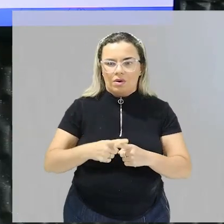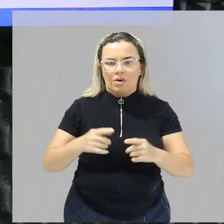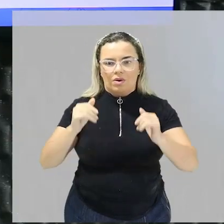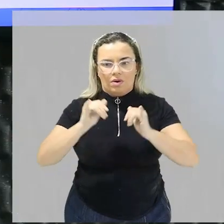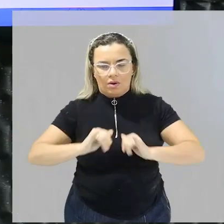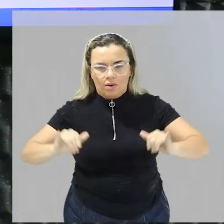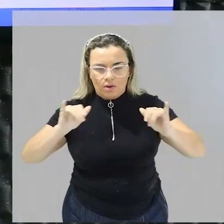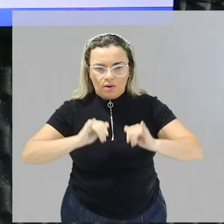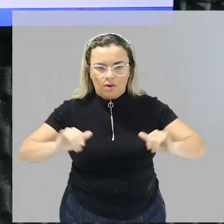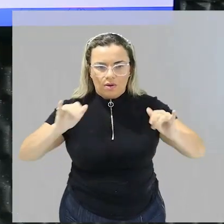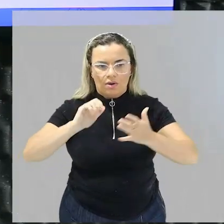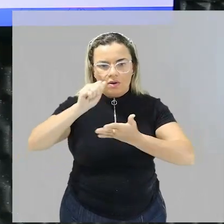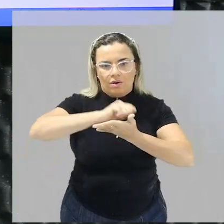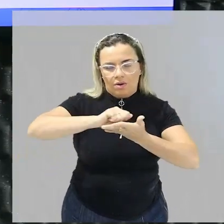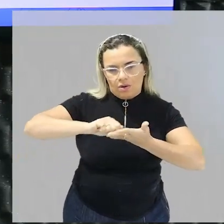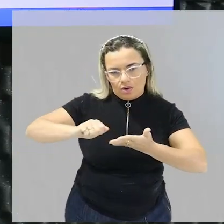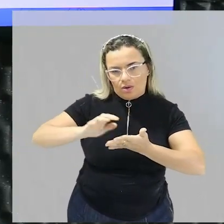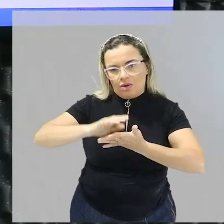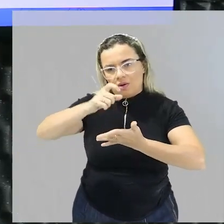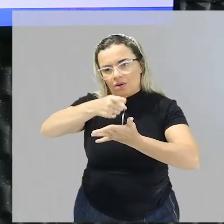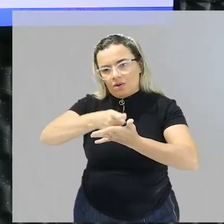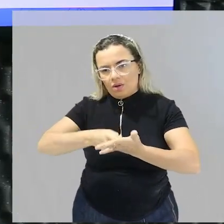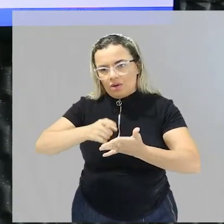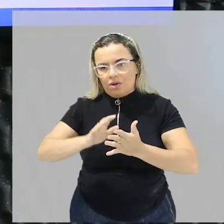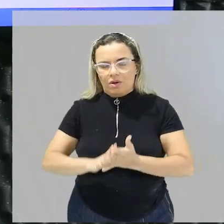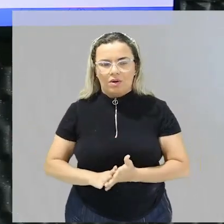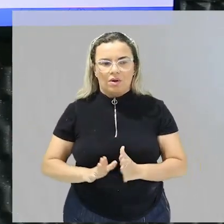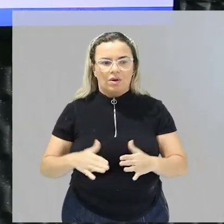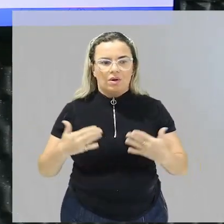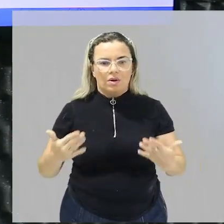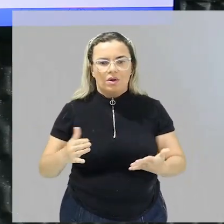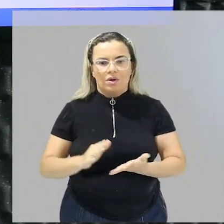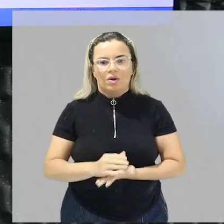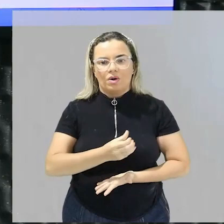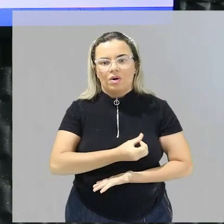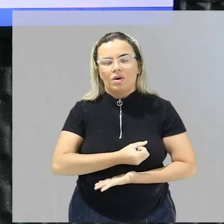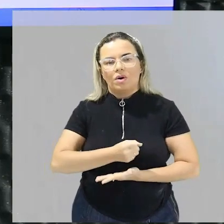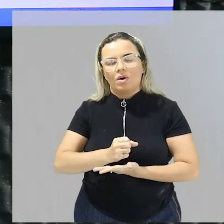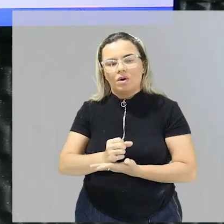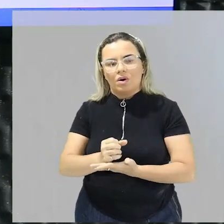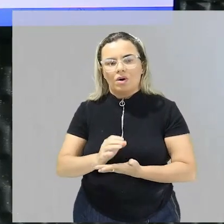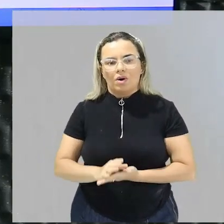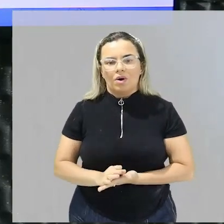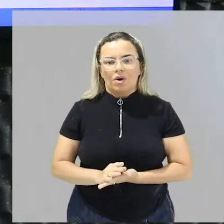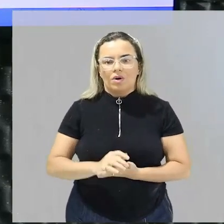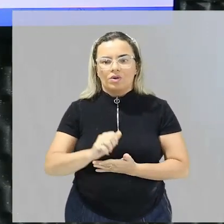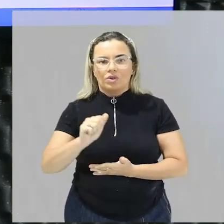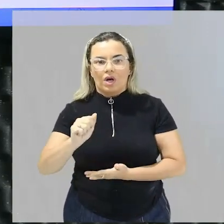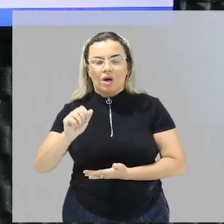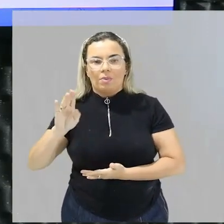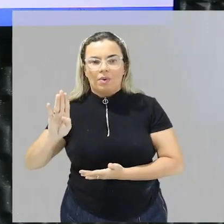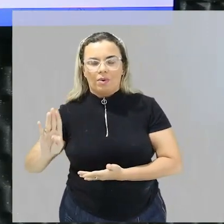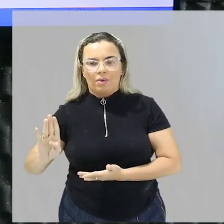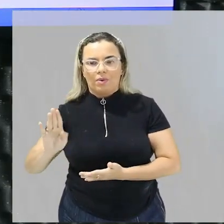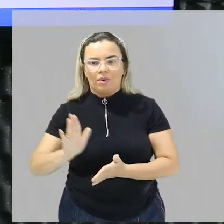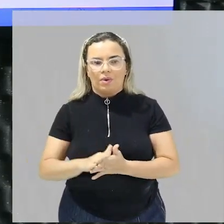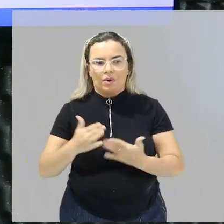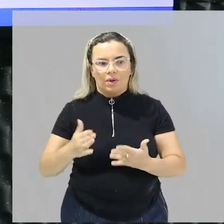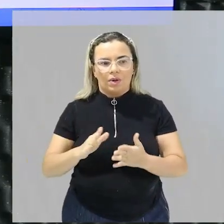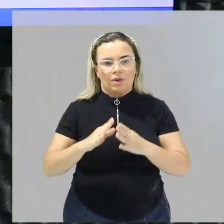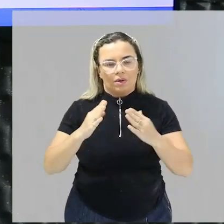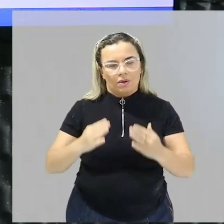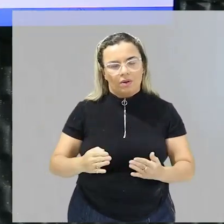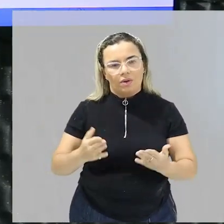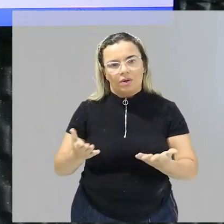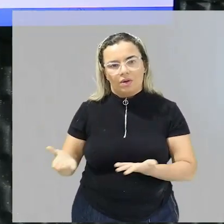informação escrita no texto, tá? O quociente de A por B, ele é